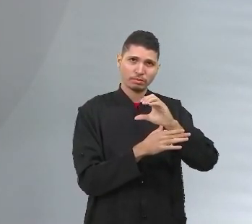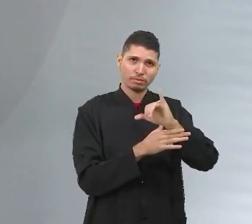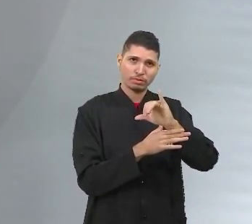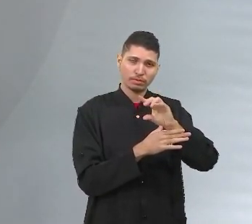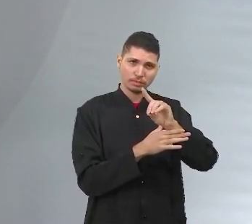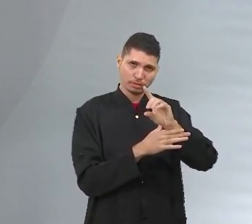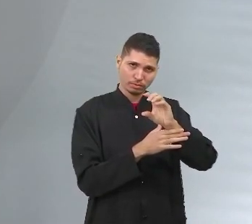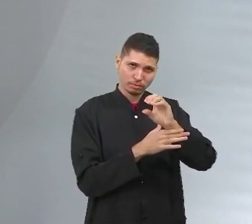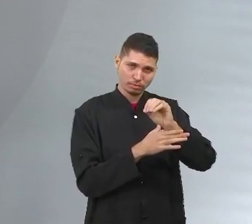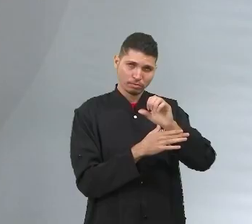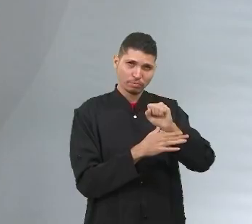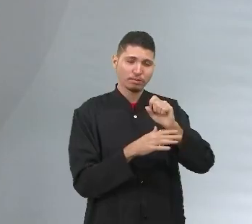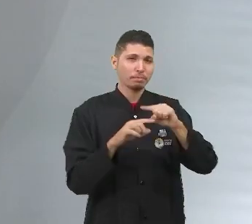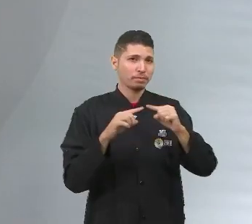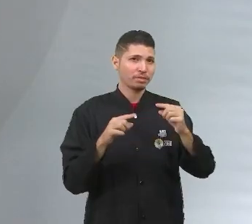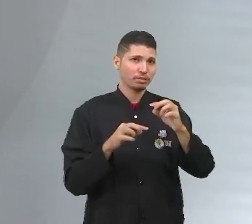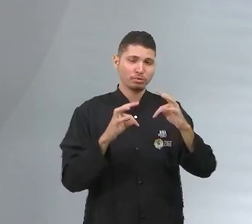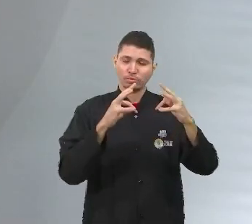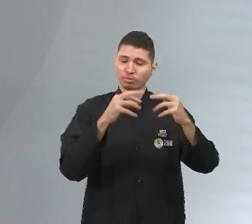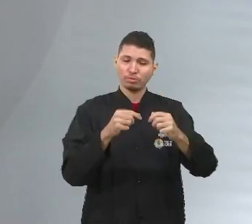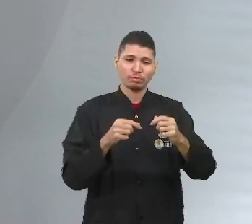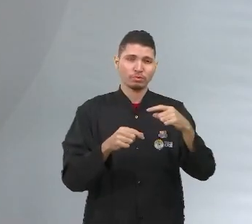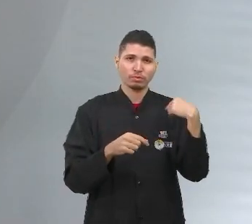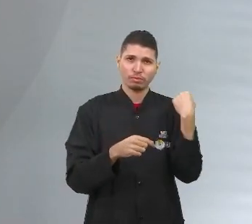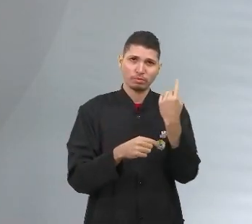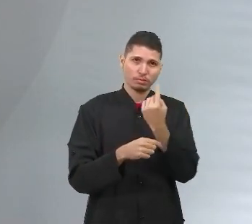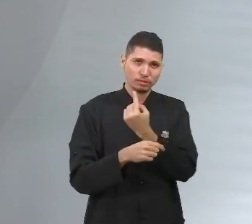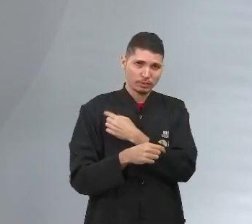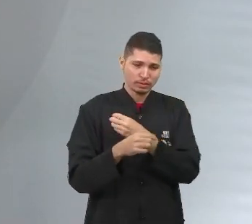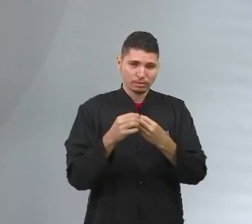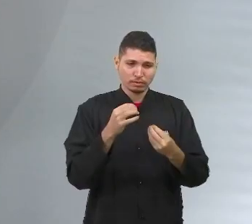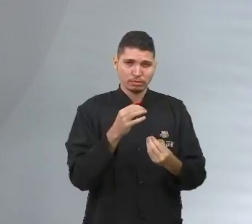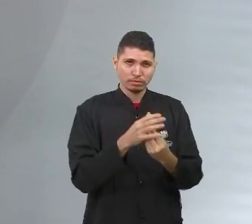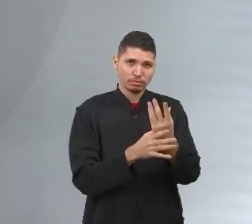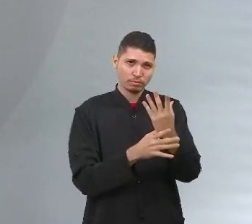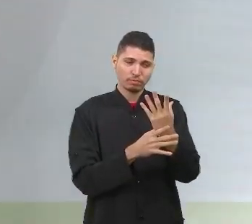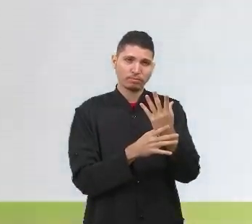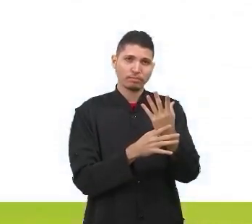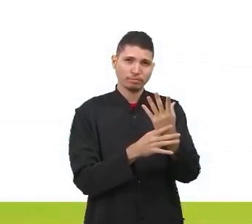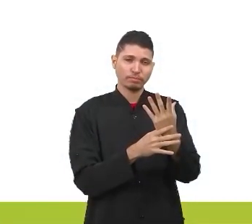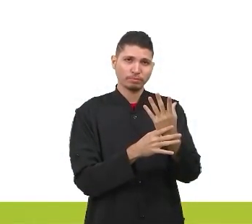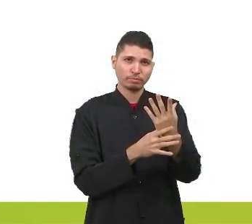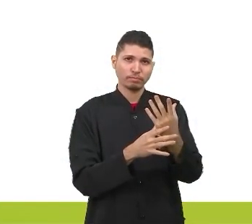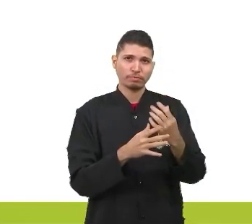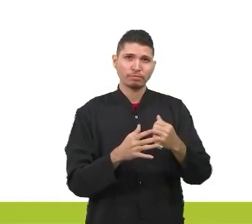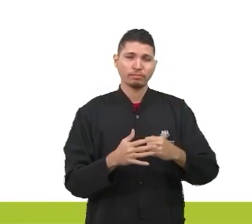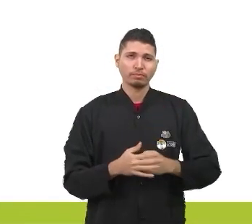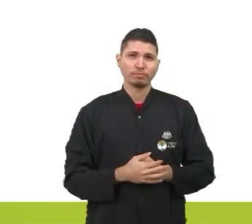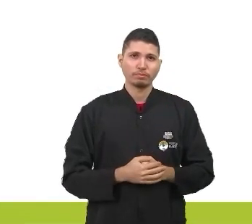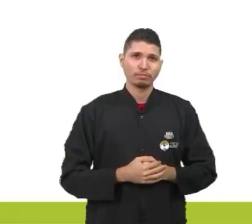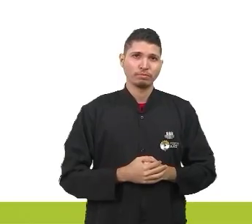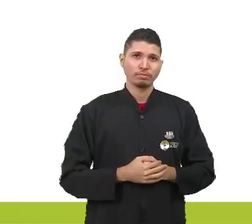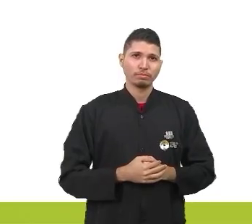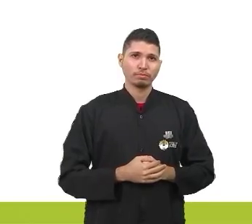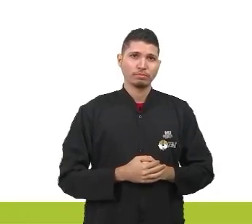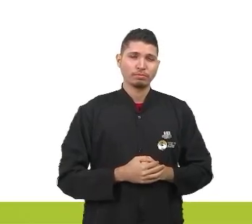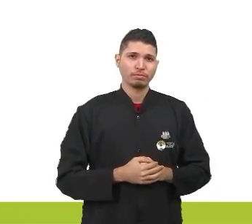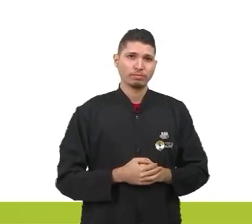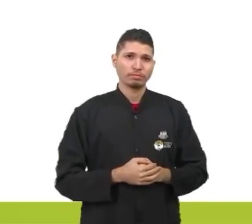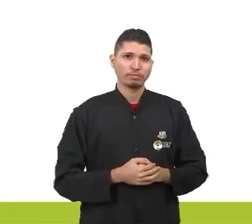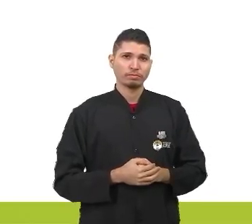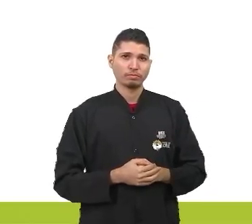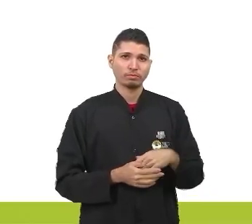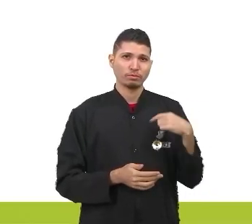produzimos. Alguns nós precisamos obtê-los de outra forma, comendo. São os chamados aminoácidos